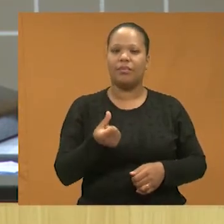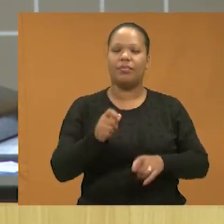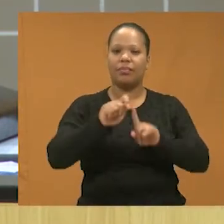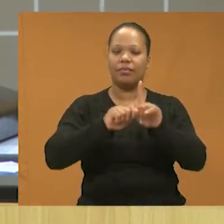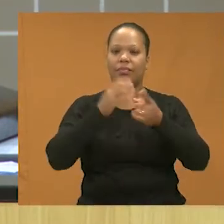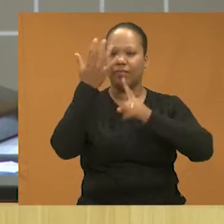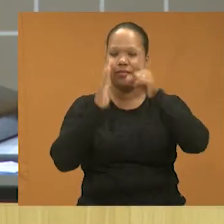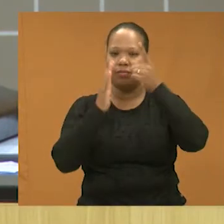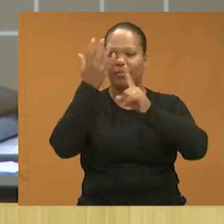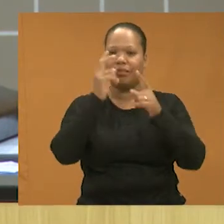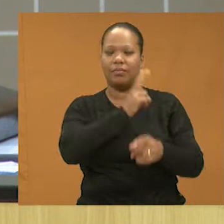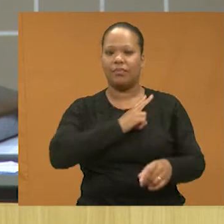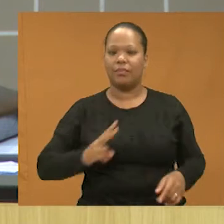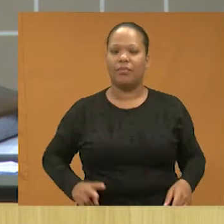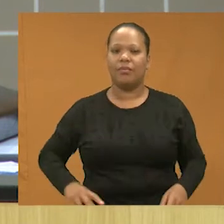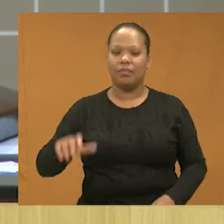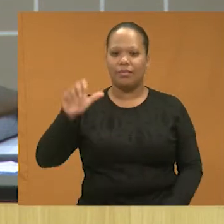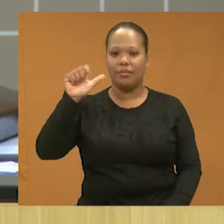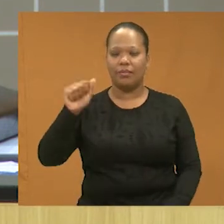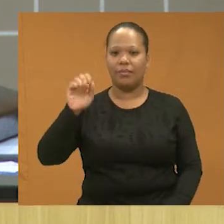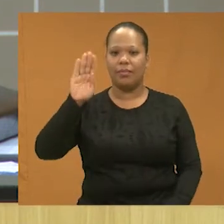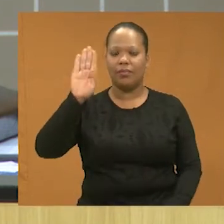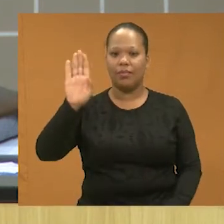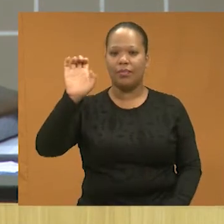Autoria, vereador Abner de Madureira.